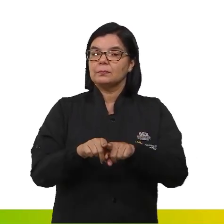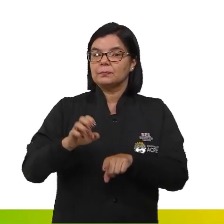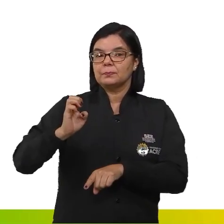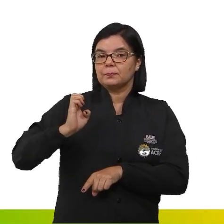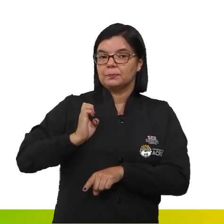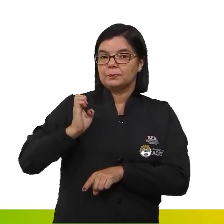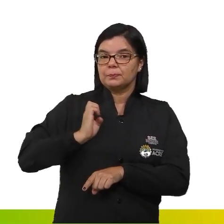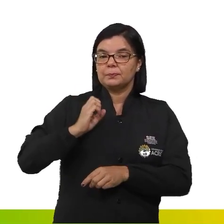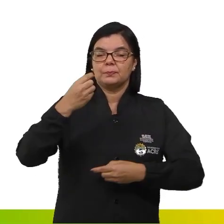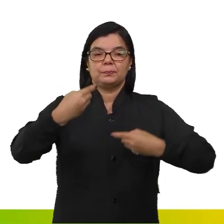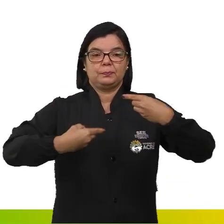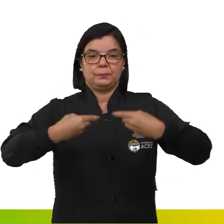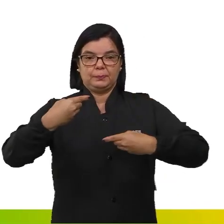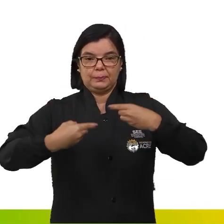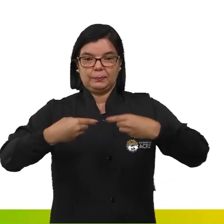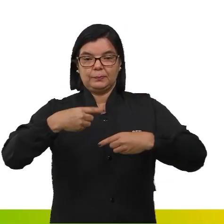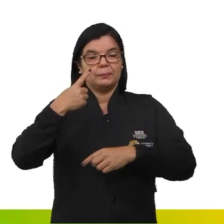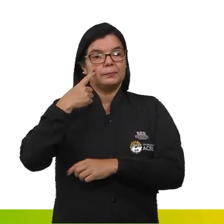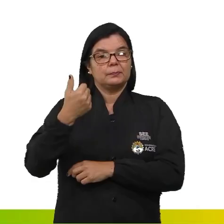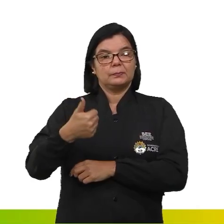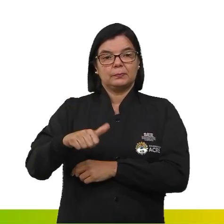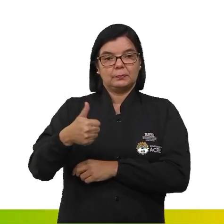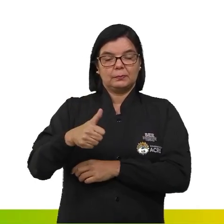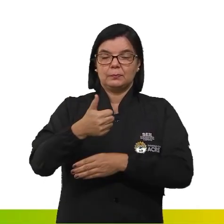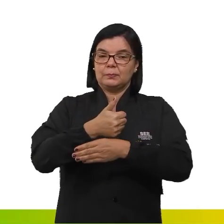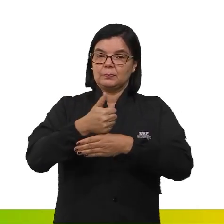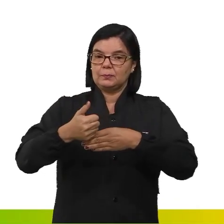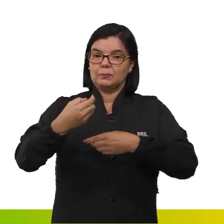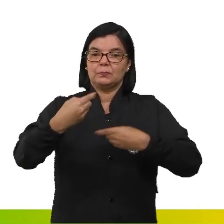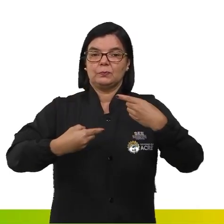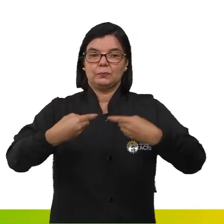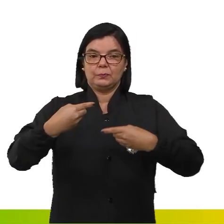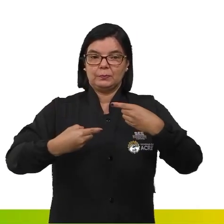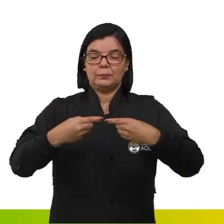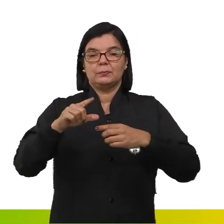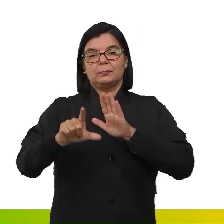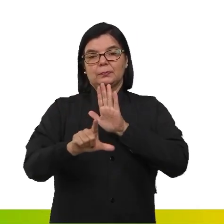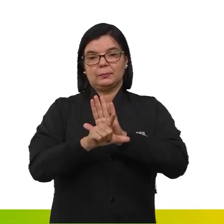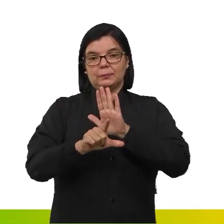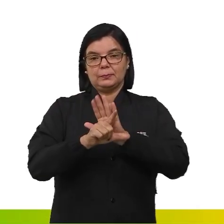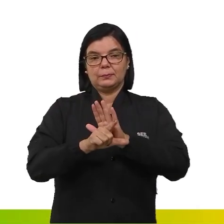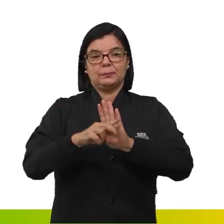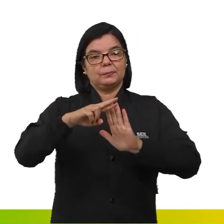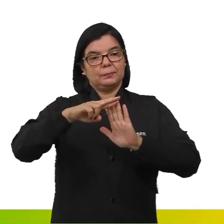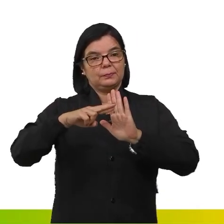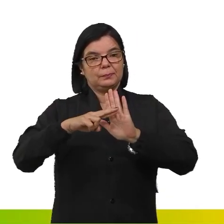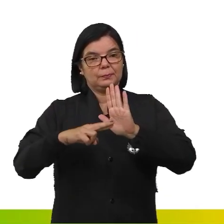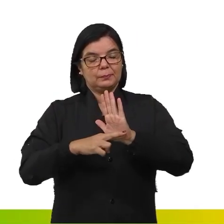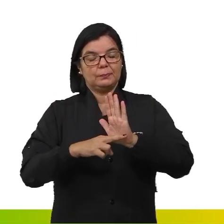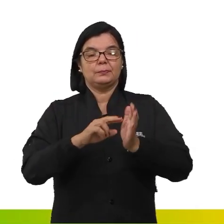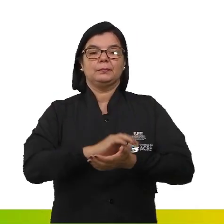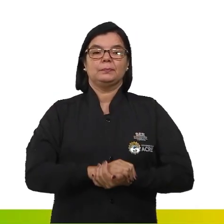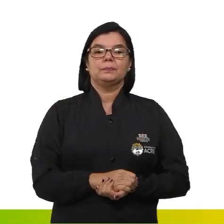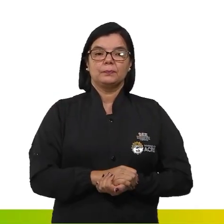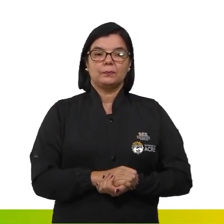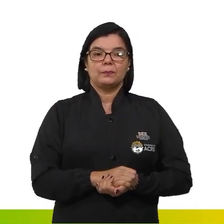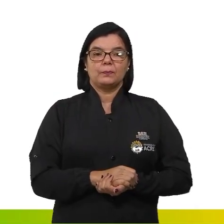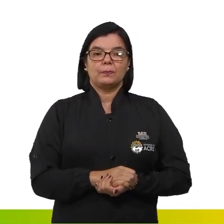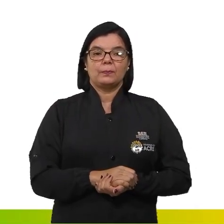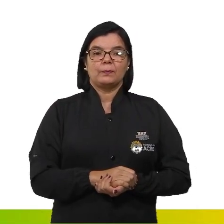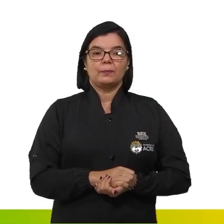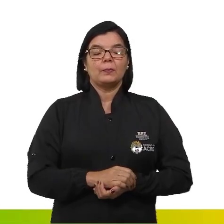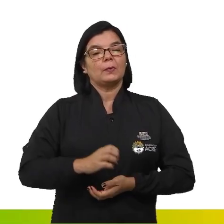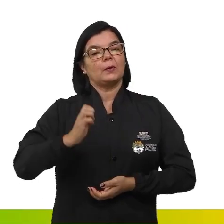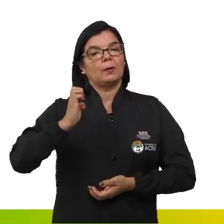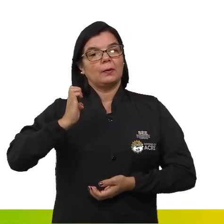à ética da política, avaliação moral de políticas e regras, de políticas e leis.